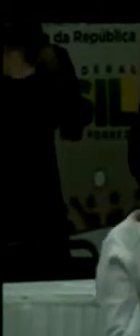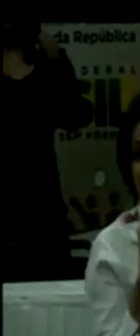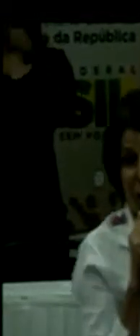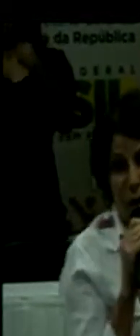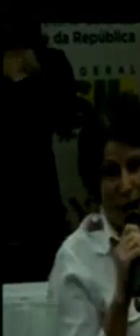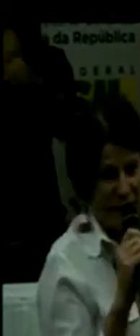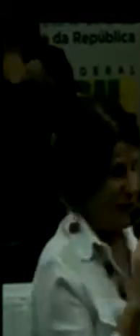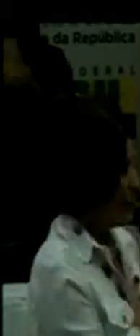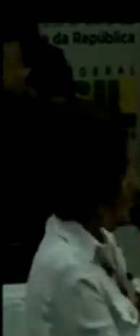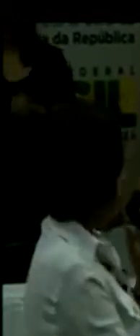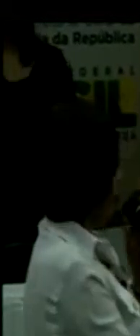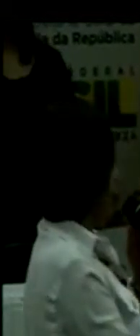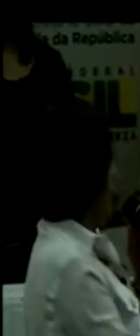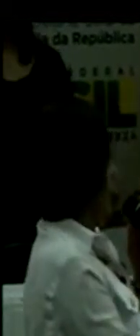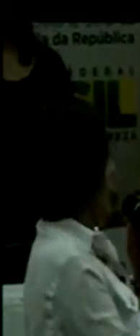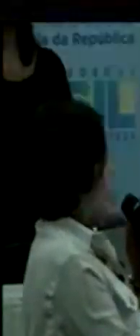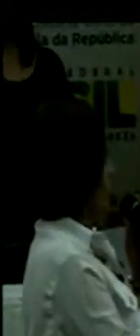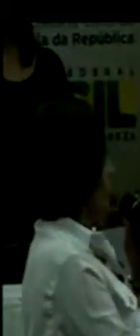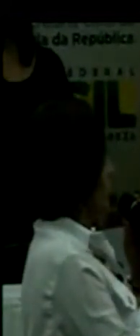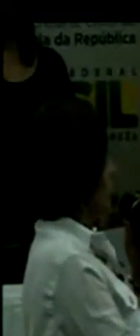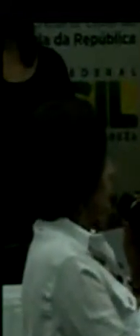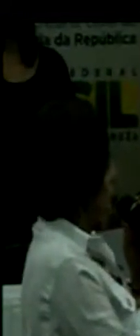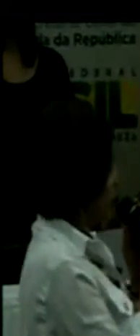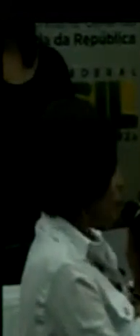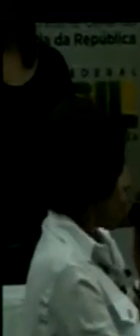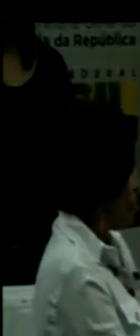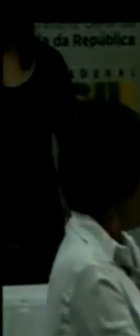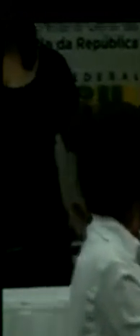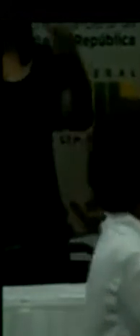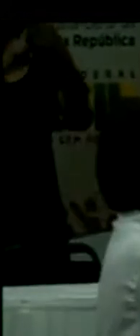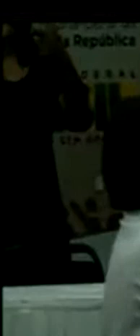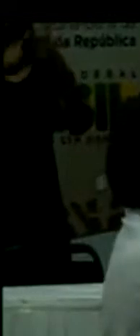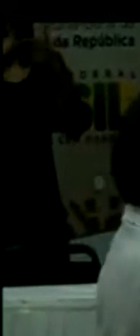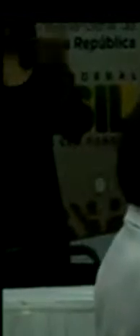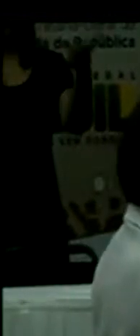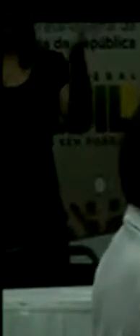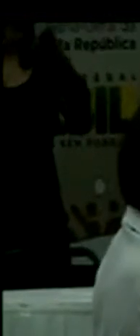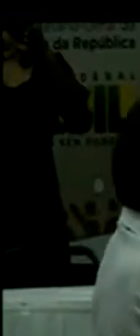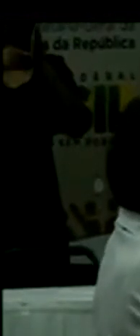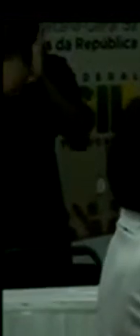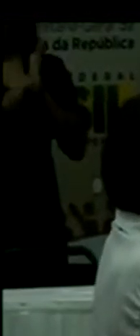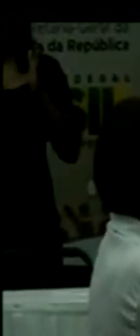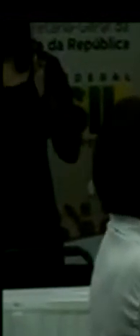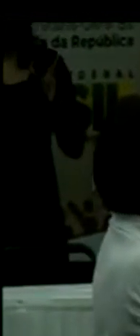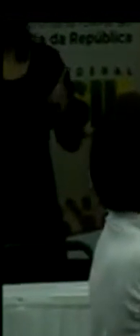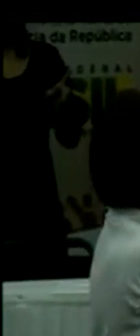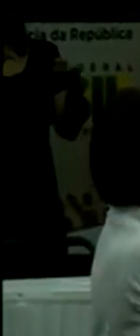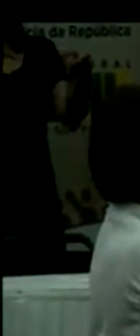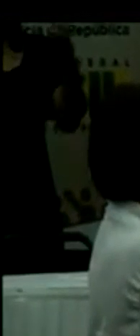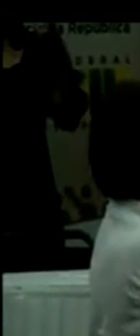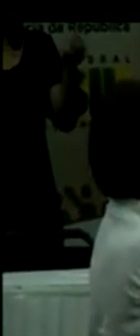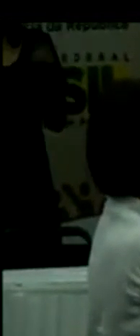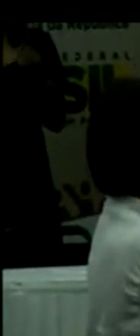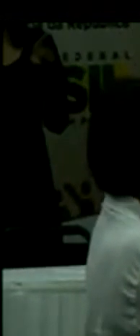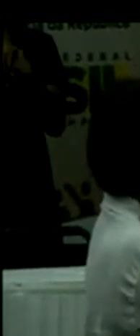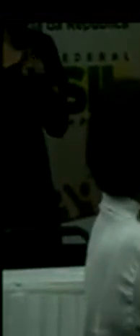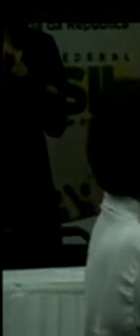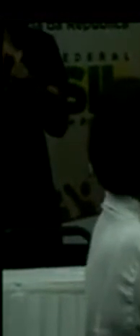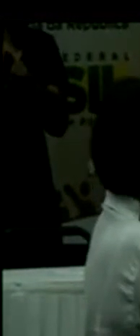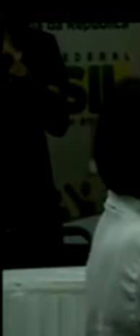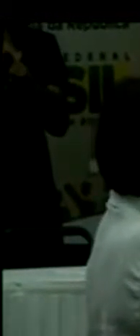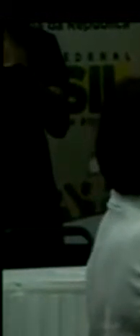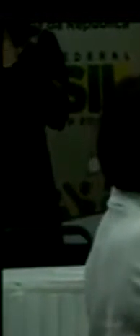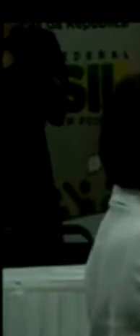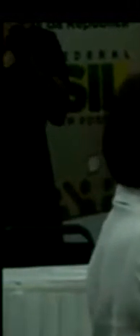de indicadores. Um segundo ponto que a gente observou aqui é